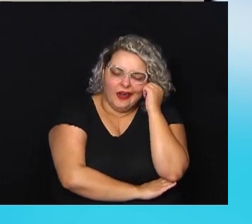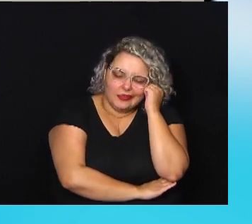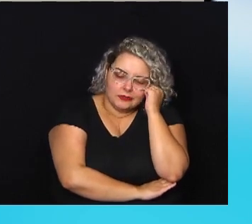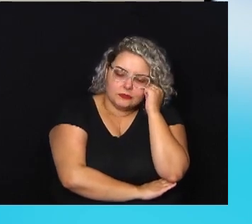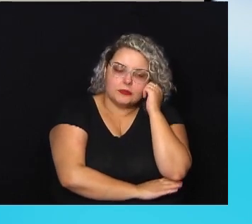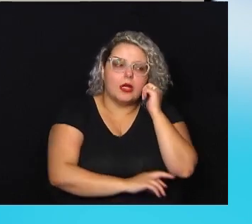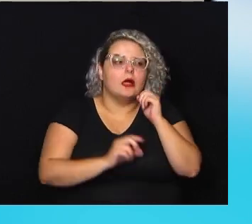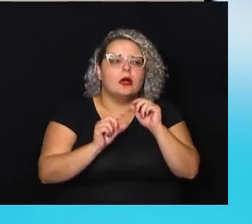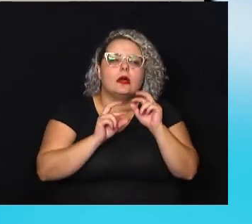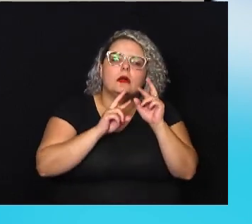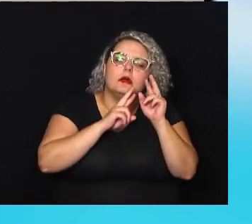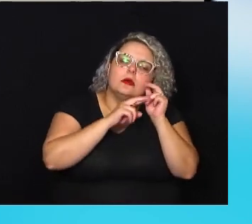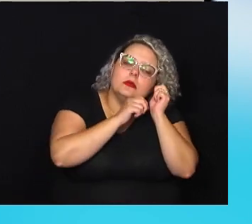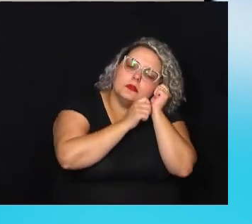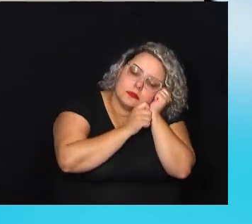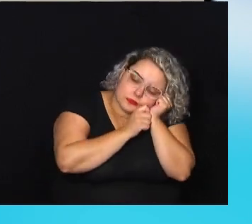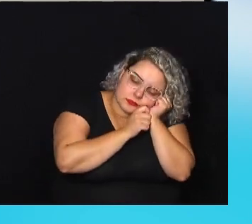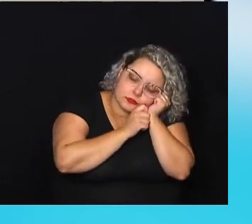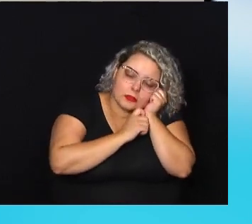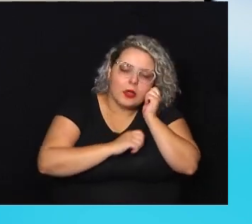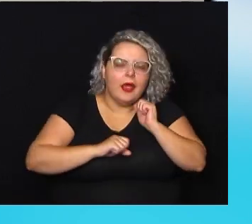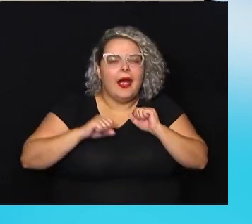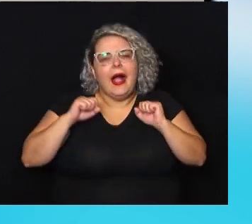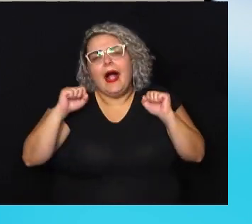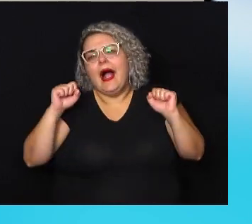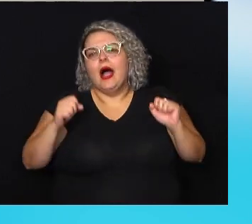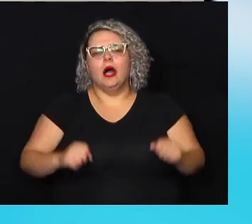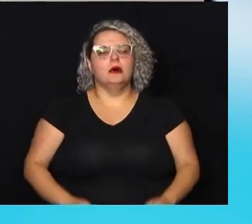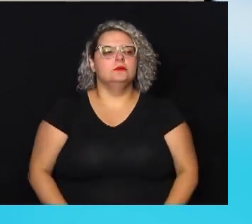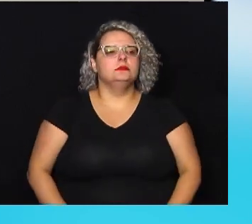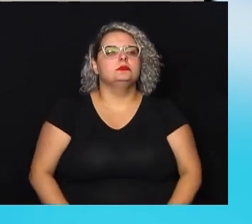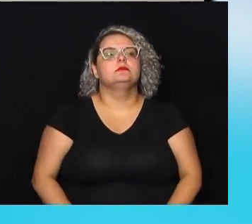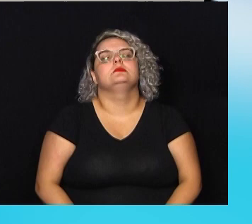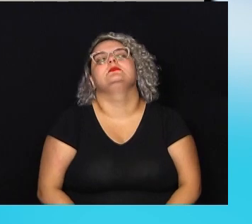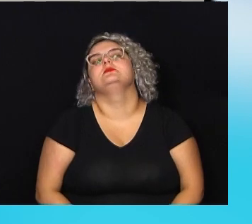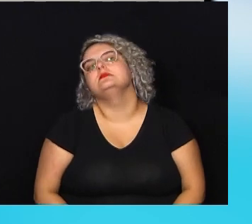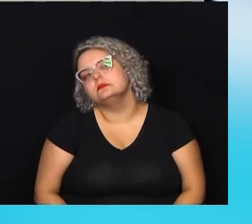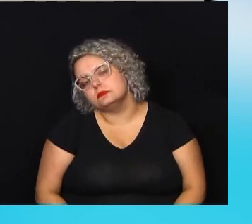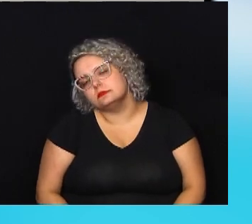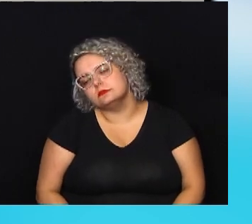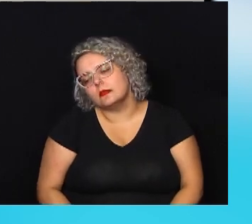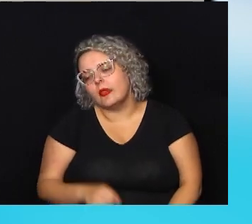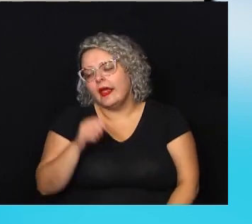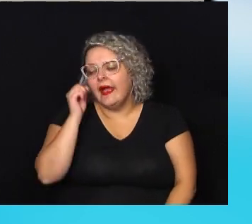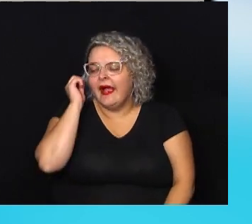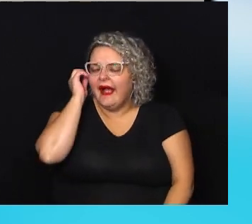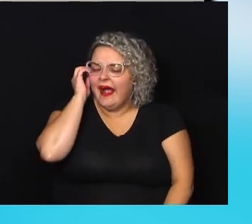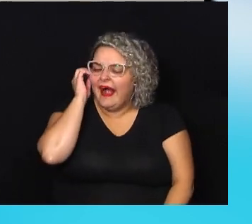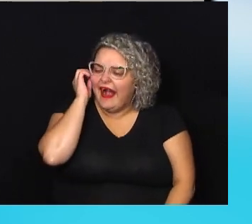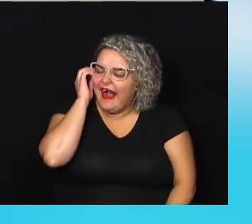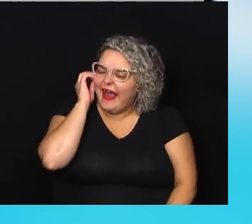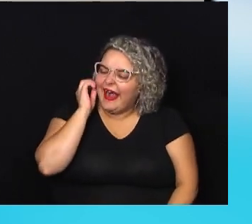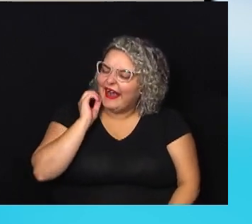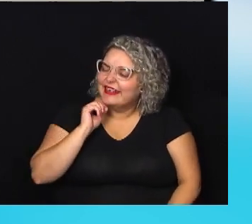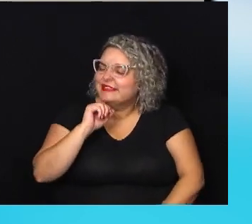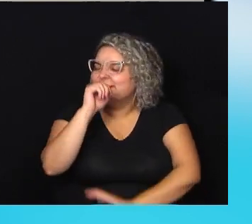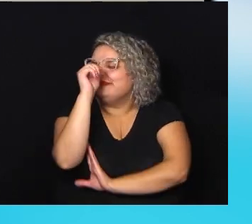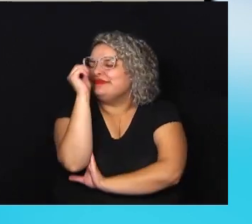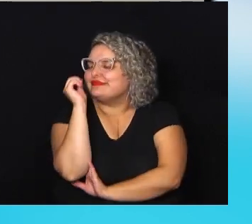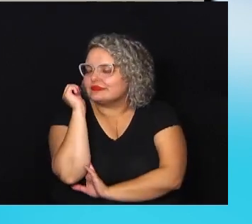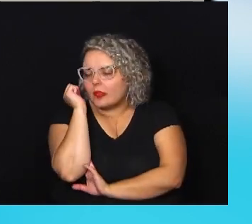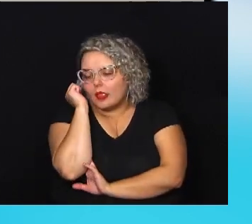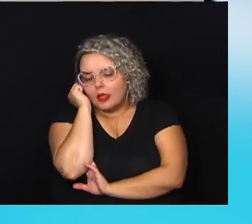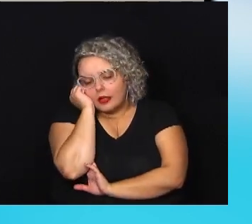Agora, a sonolência excessiva diurna, não. A sonolência excessiva, muitas das vezes, o que acontece é que mesmo com o